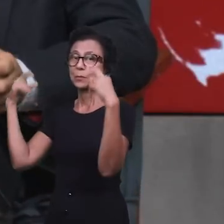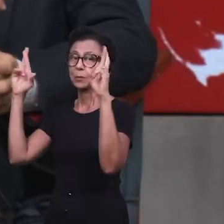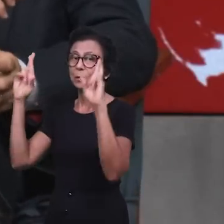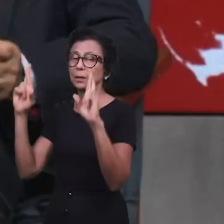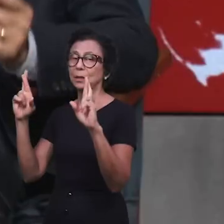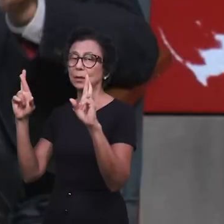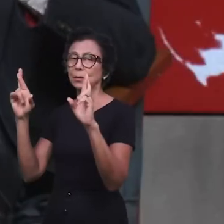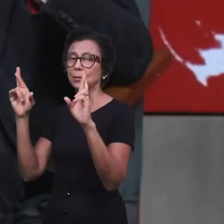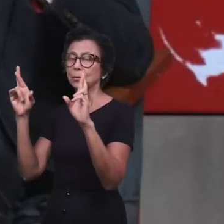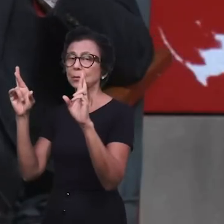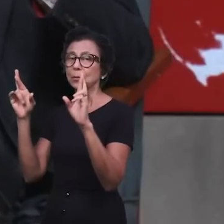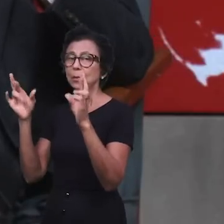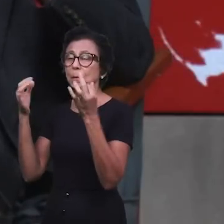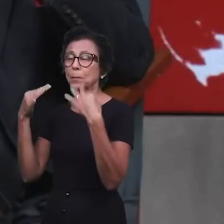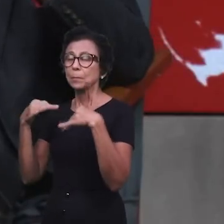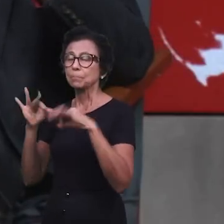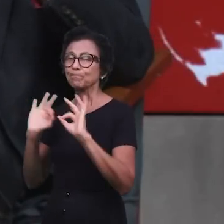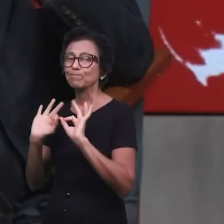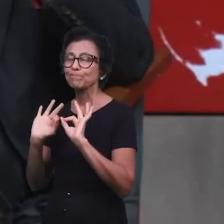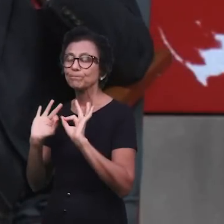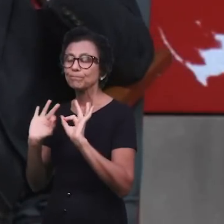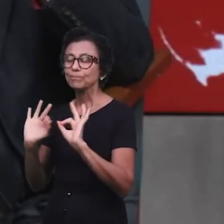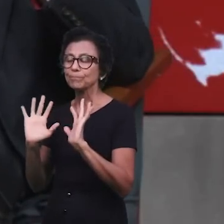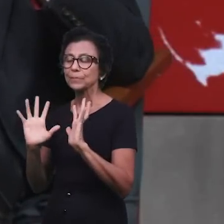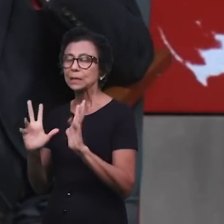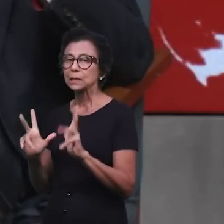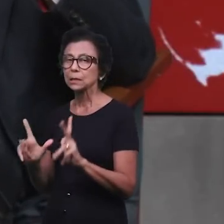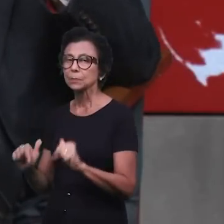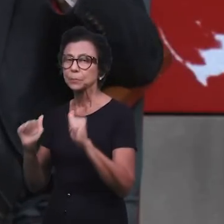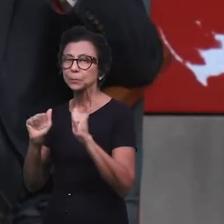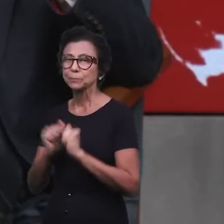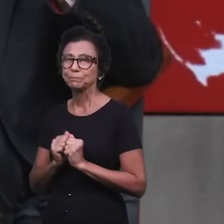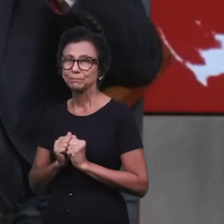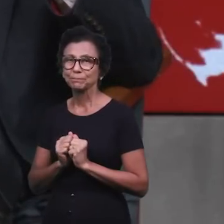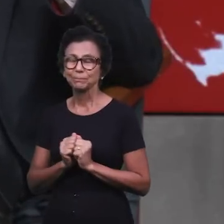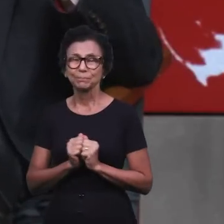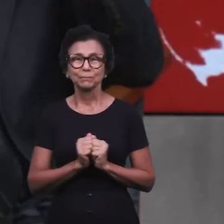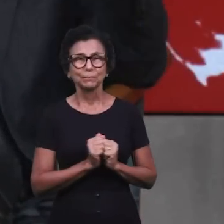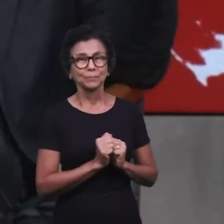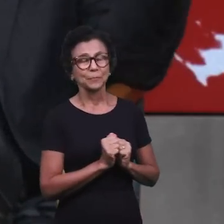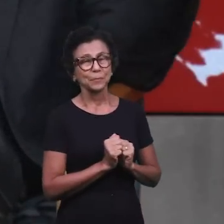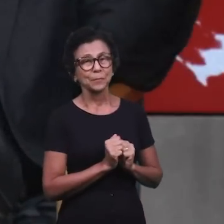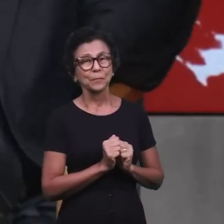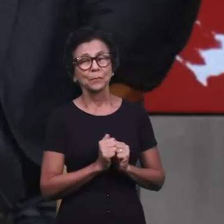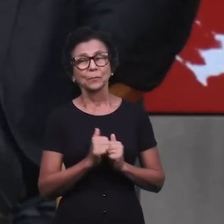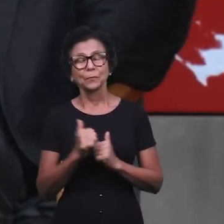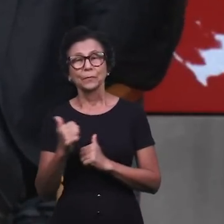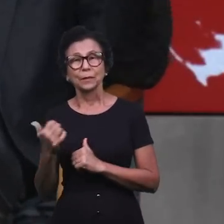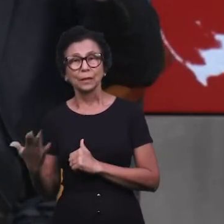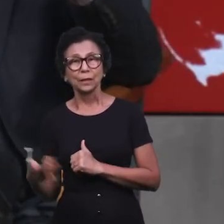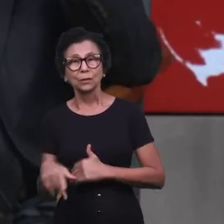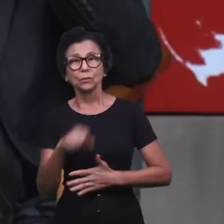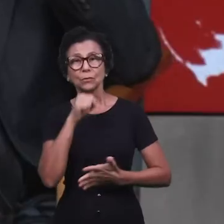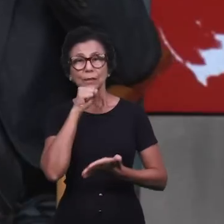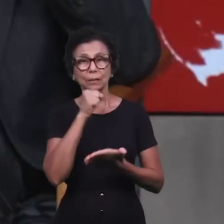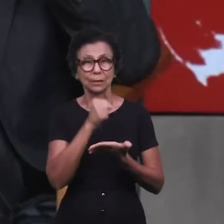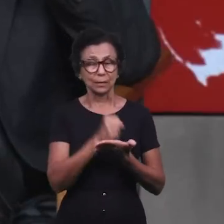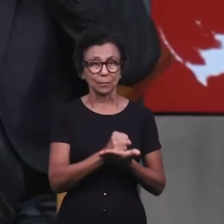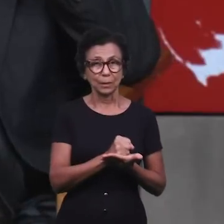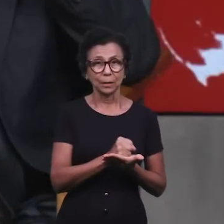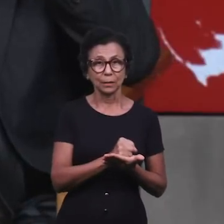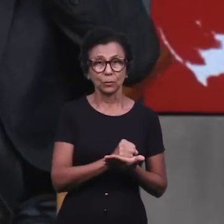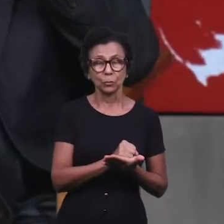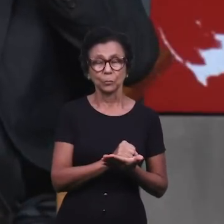Por isso, o último profeta que o antecede, que é o último profeta do Velho